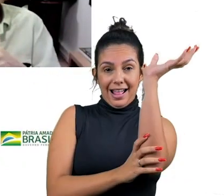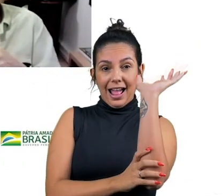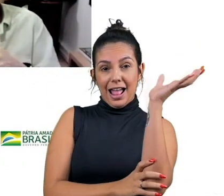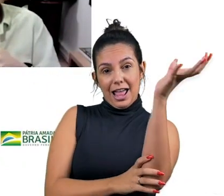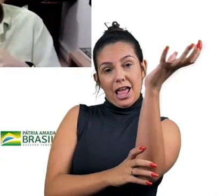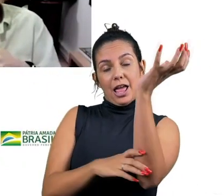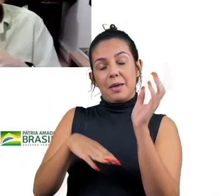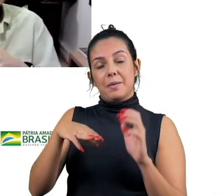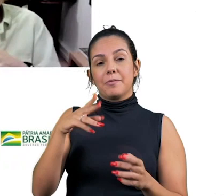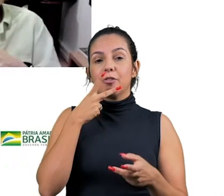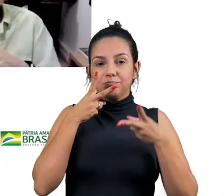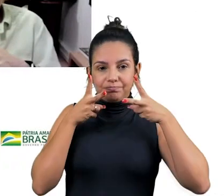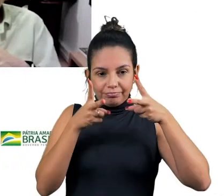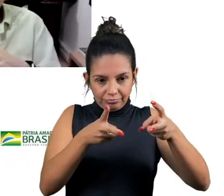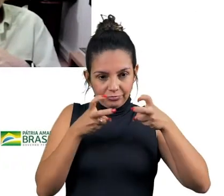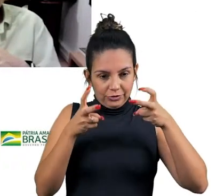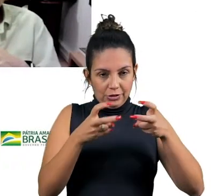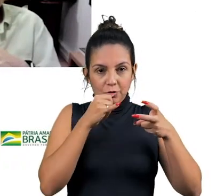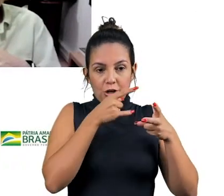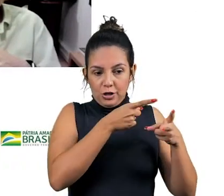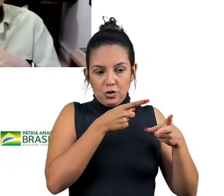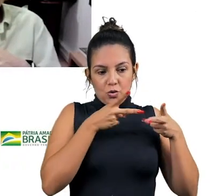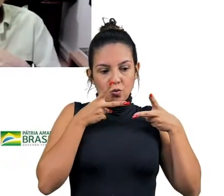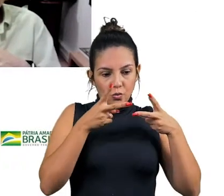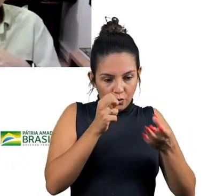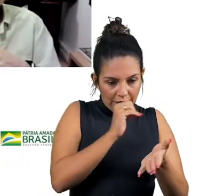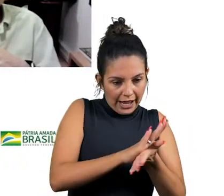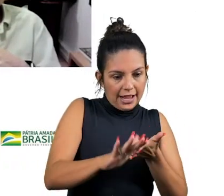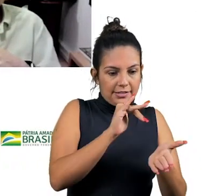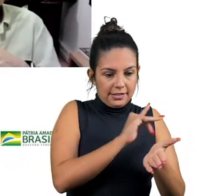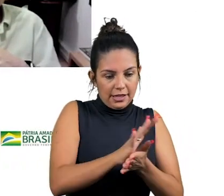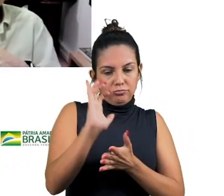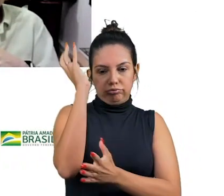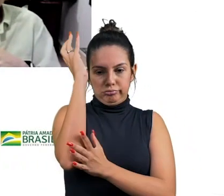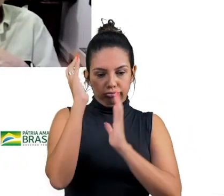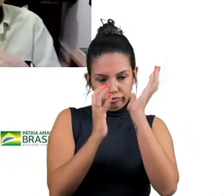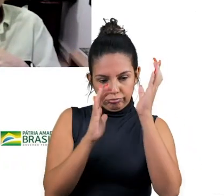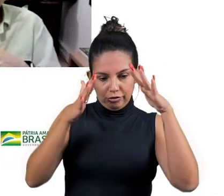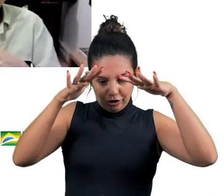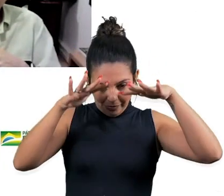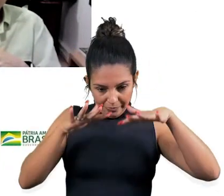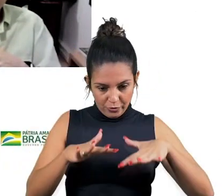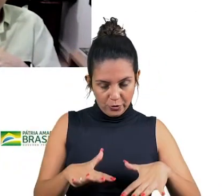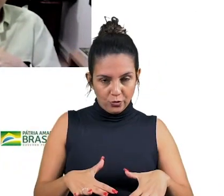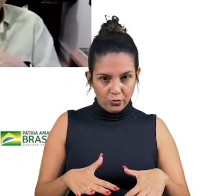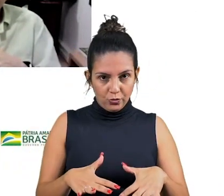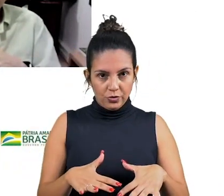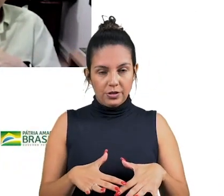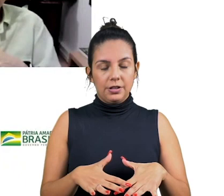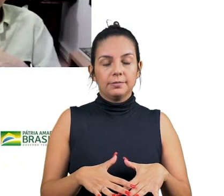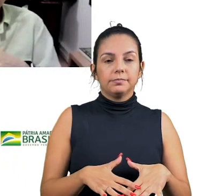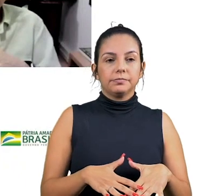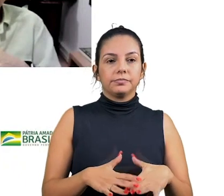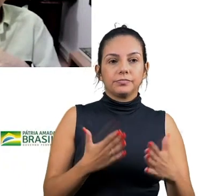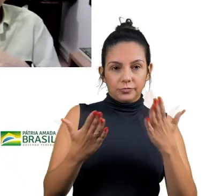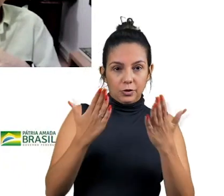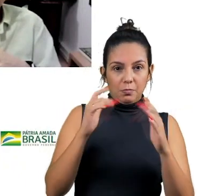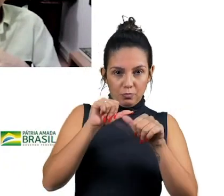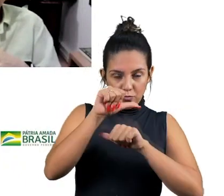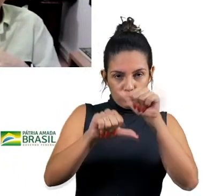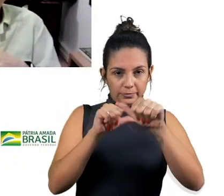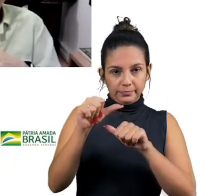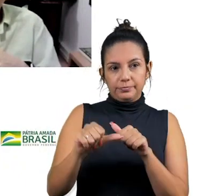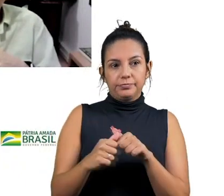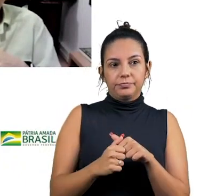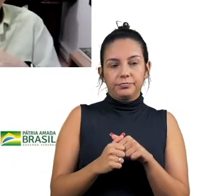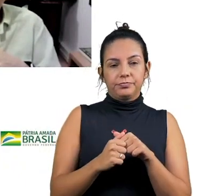inclusive, consome-se menos os recursos devido à pandemia, esse paradigma muda. Na medida